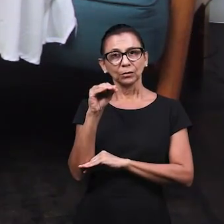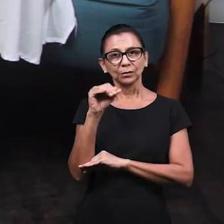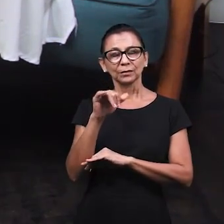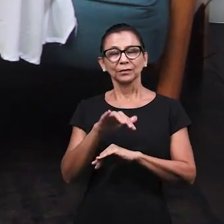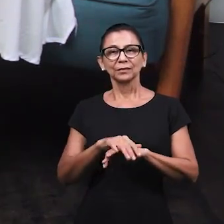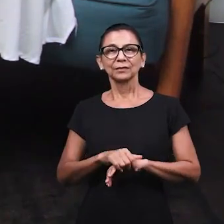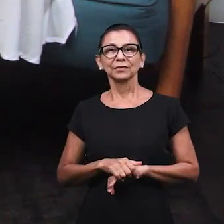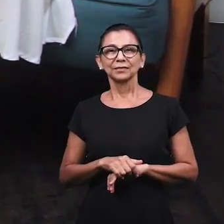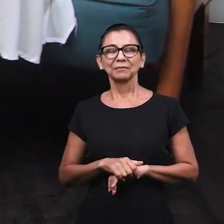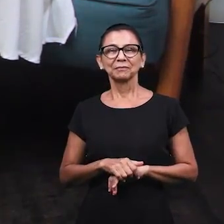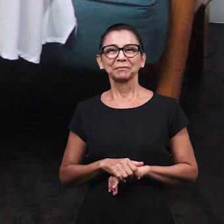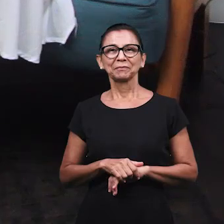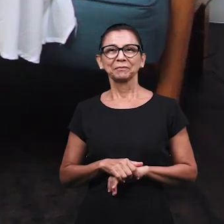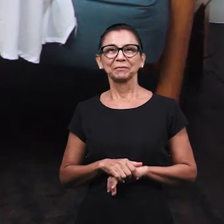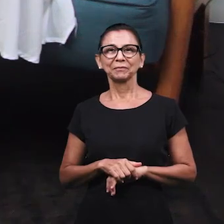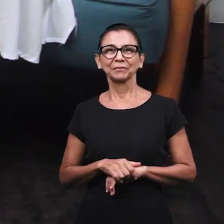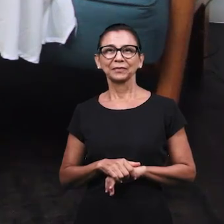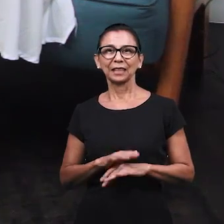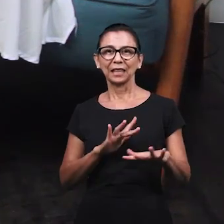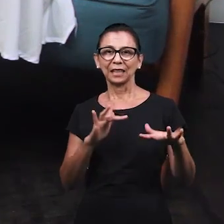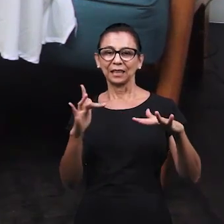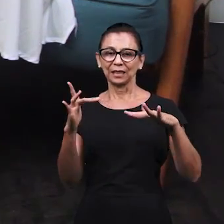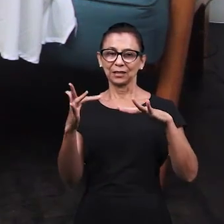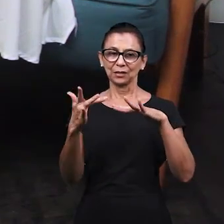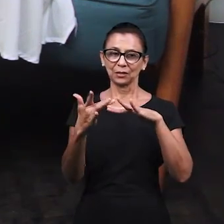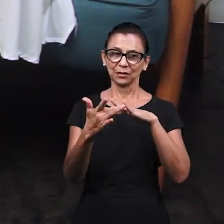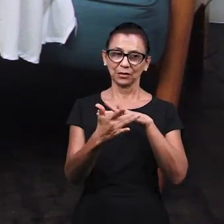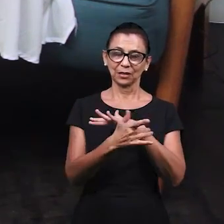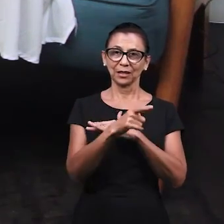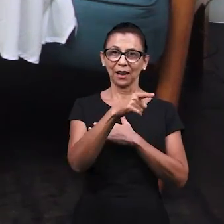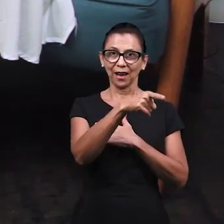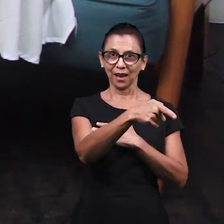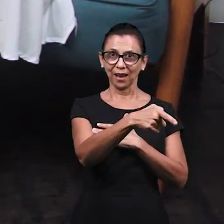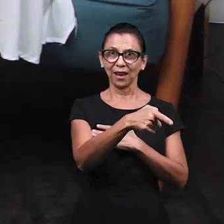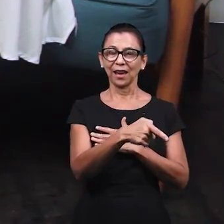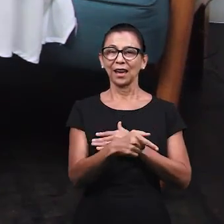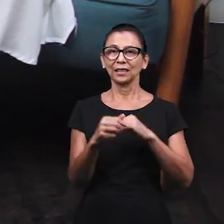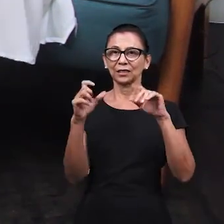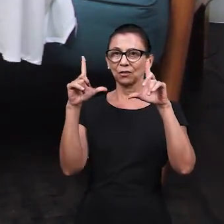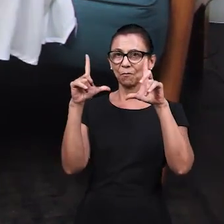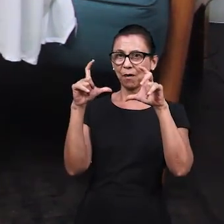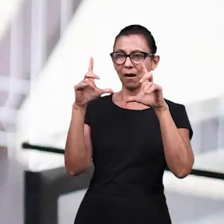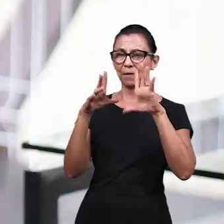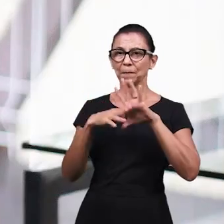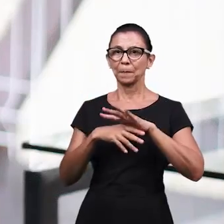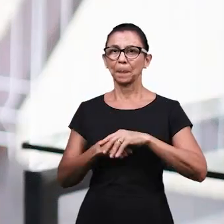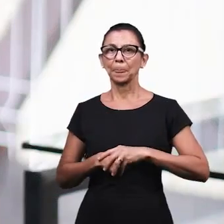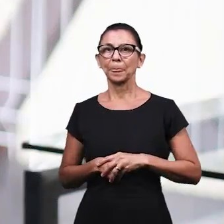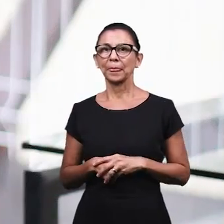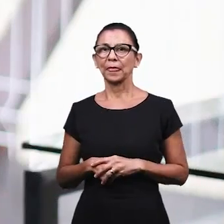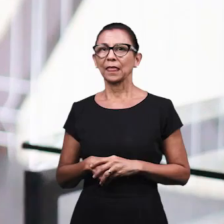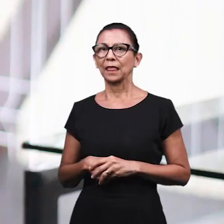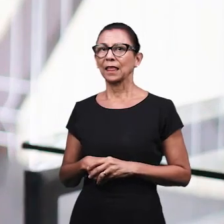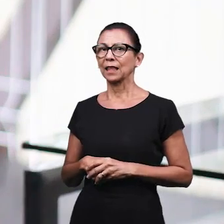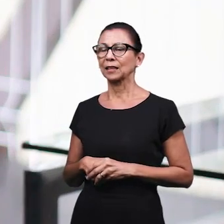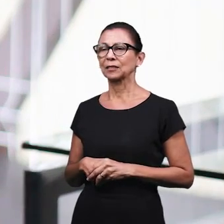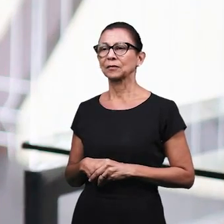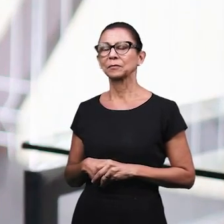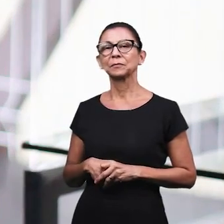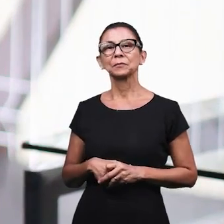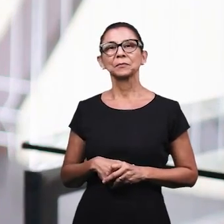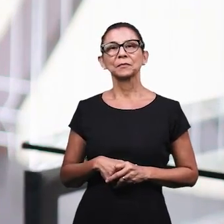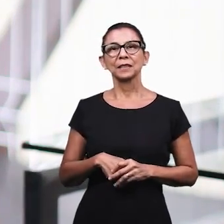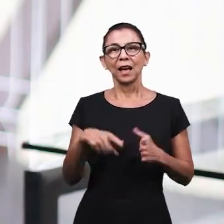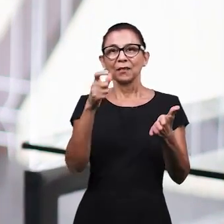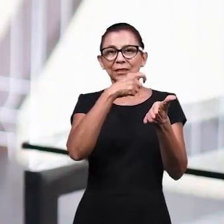com o nomezinho dela, porque honra a quem tem honra, né? Eu sempre pedia para o Senhor, pastor, escreve